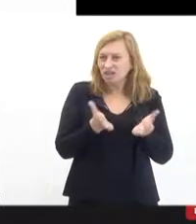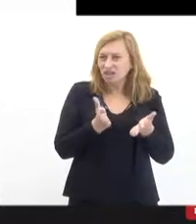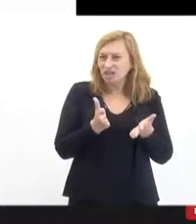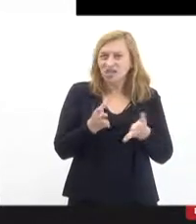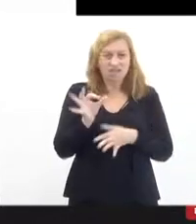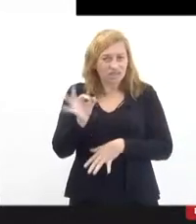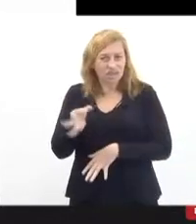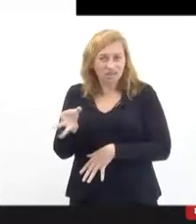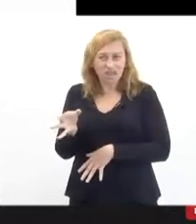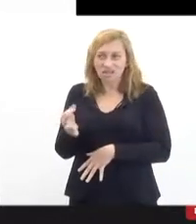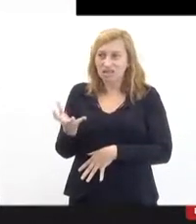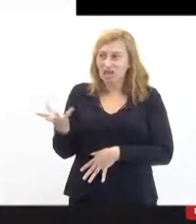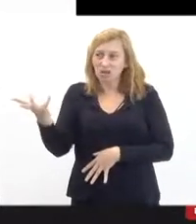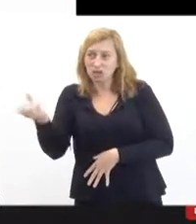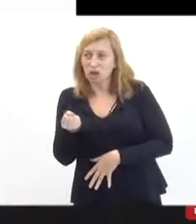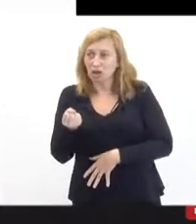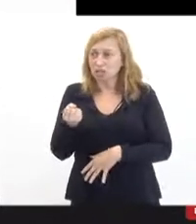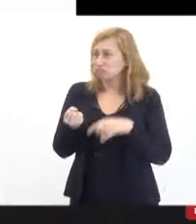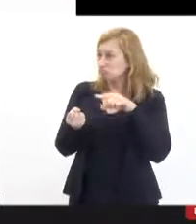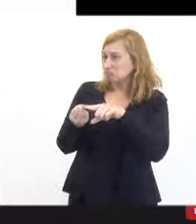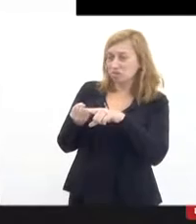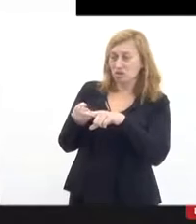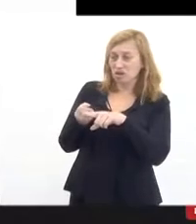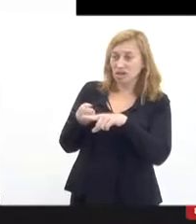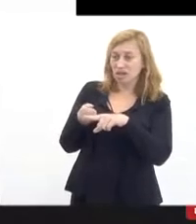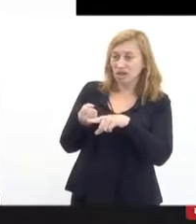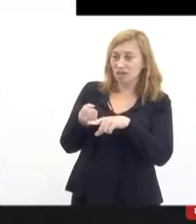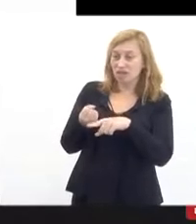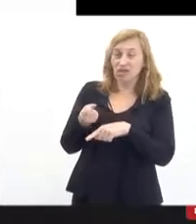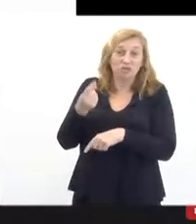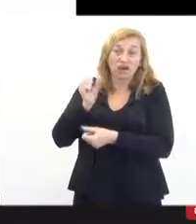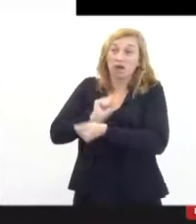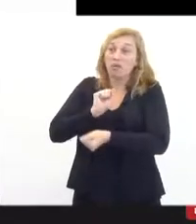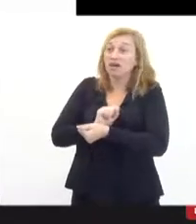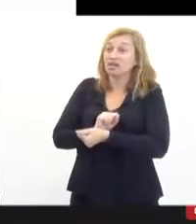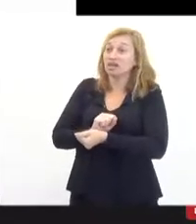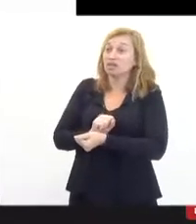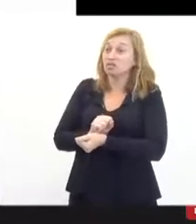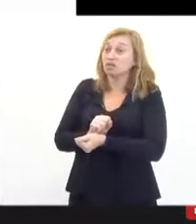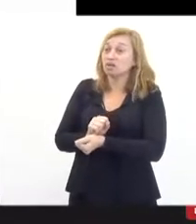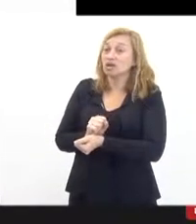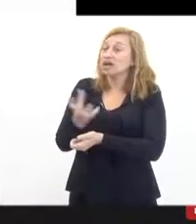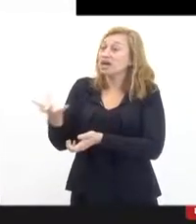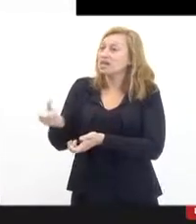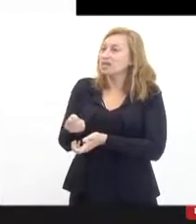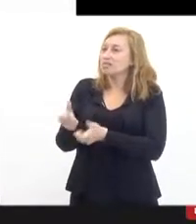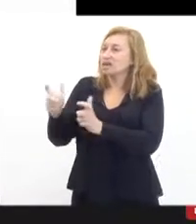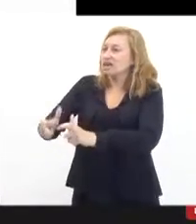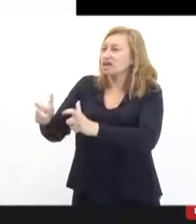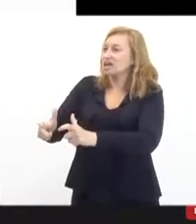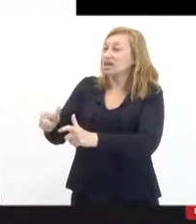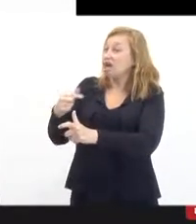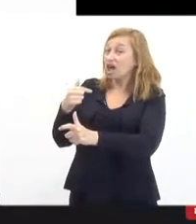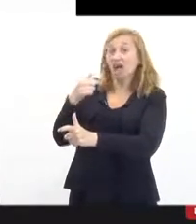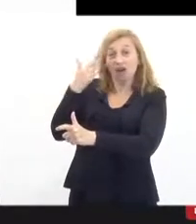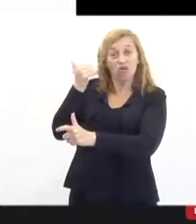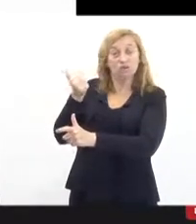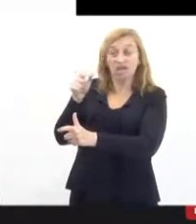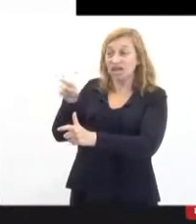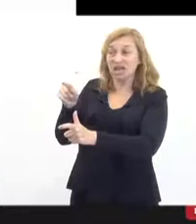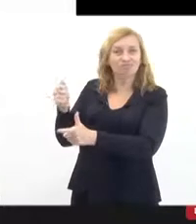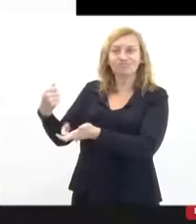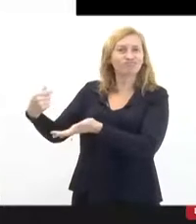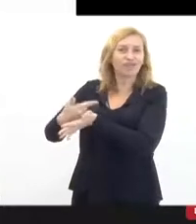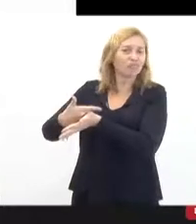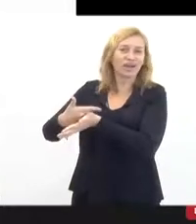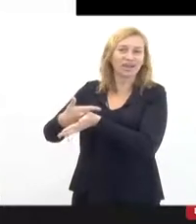demonstração para a sociedade e dos demais usuários da informação, receber esse crédito, em que tese esse